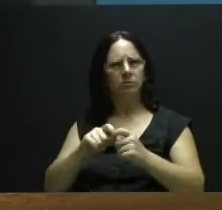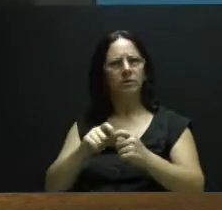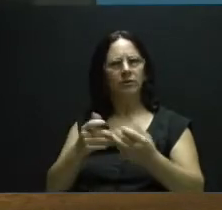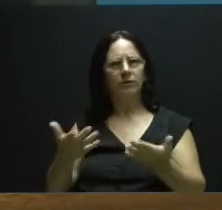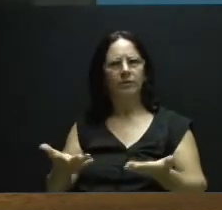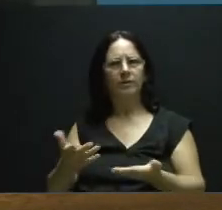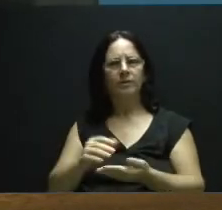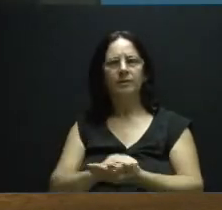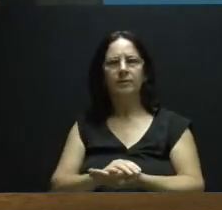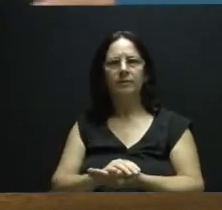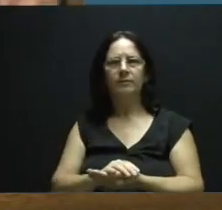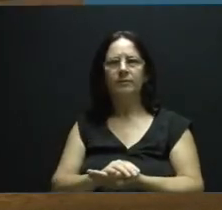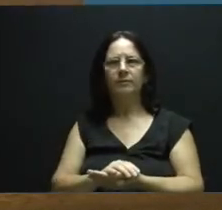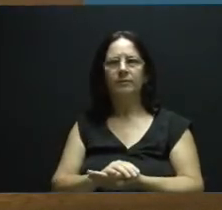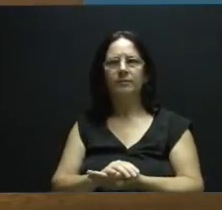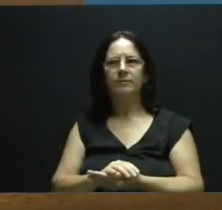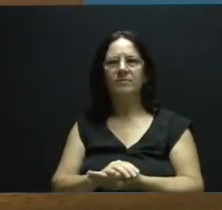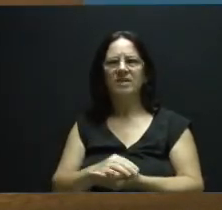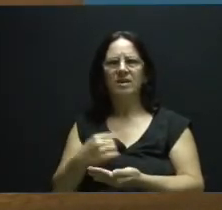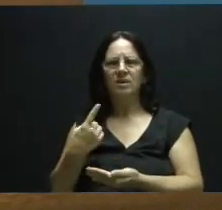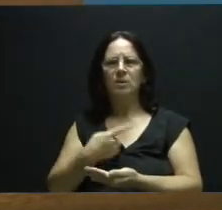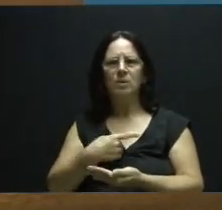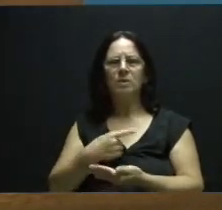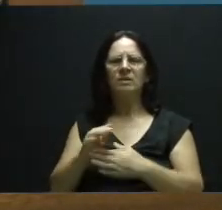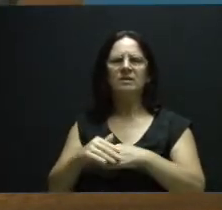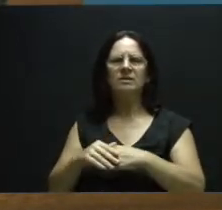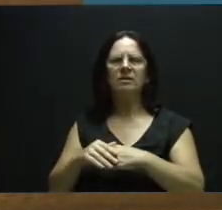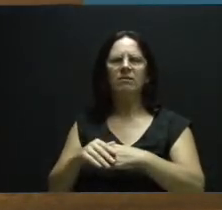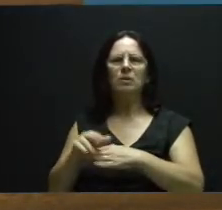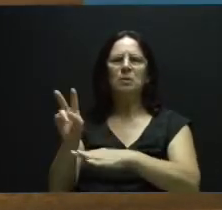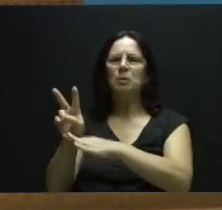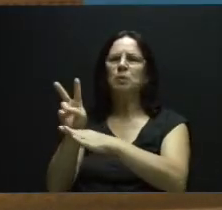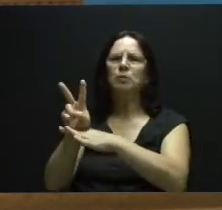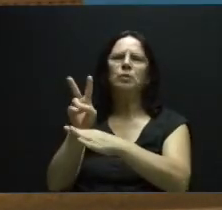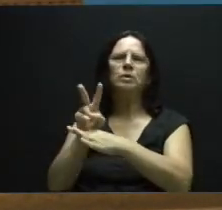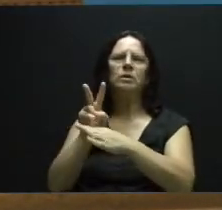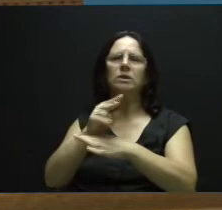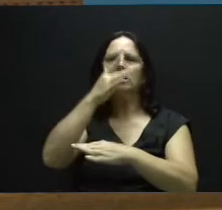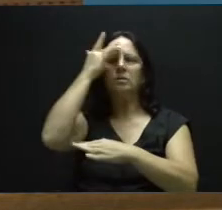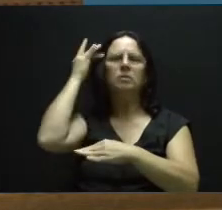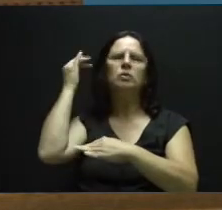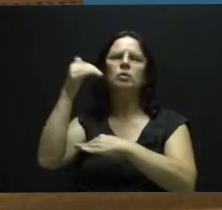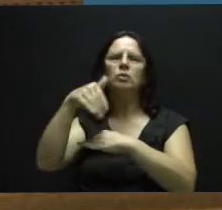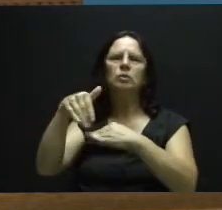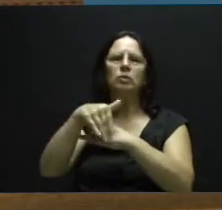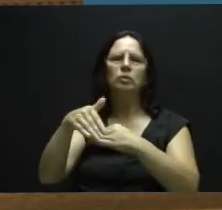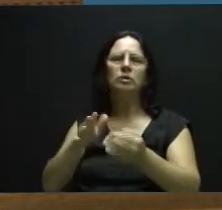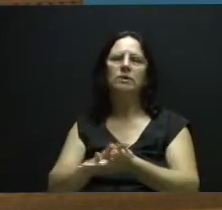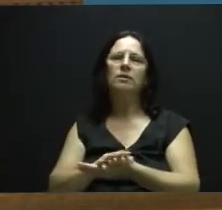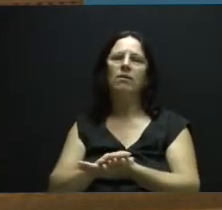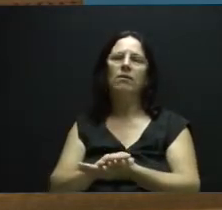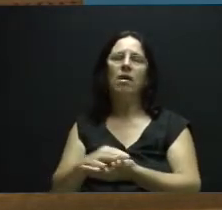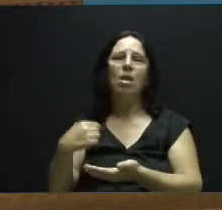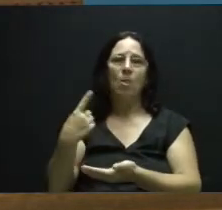sociais é pra isso e não pra gente passar a mão na cabeça dessas pessoas que acabam tirando direito do morador da nossa cidade de